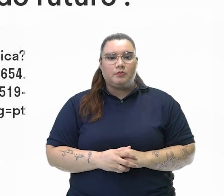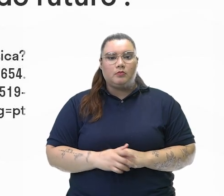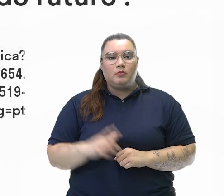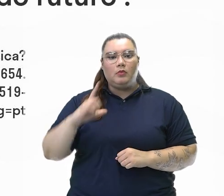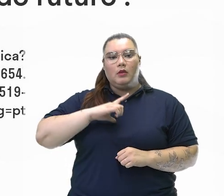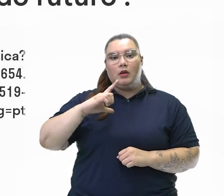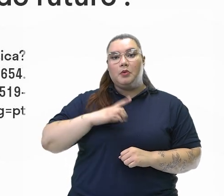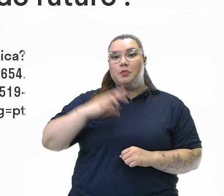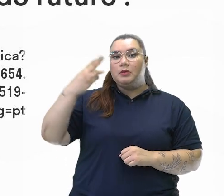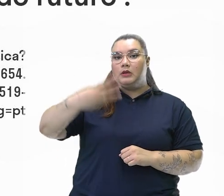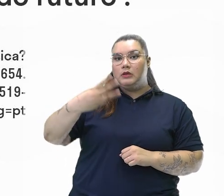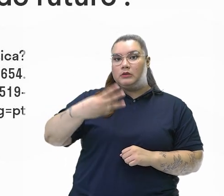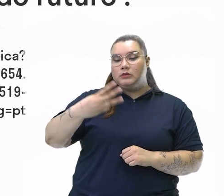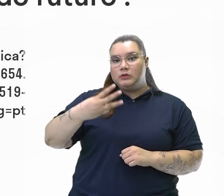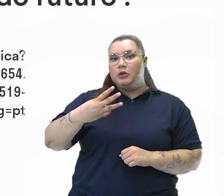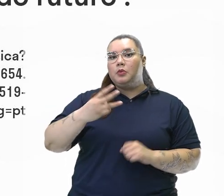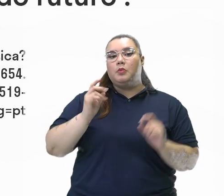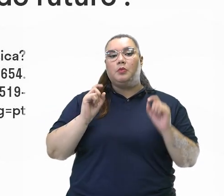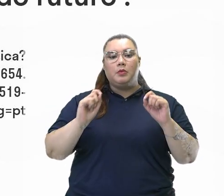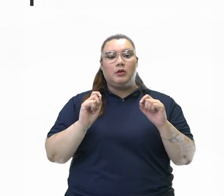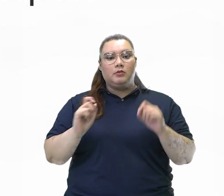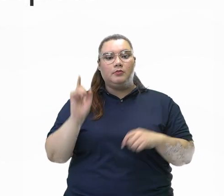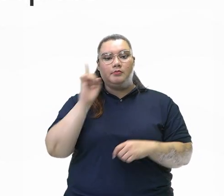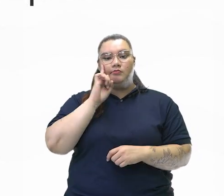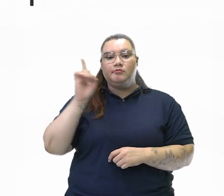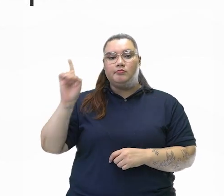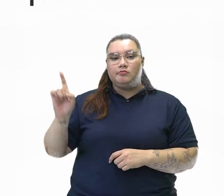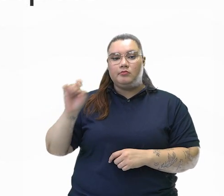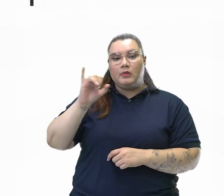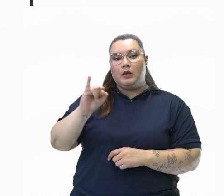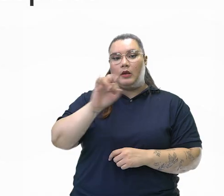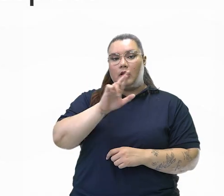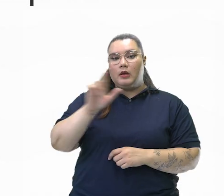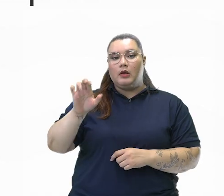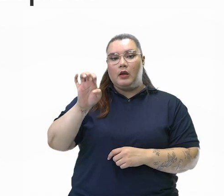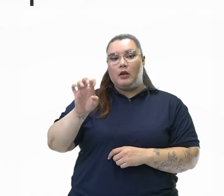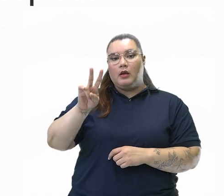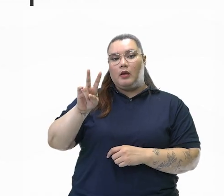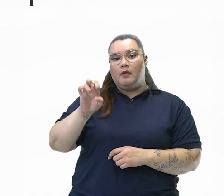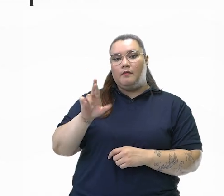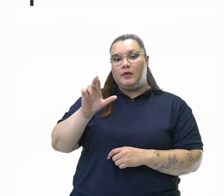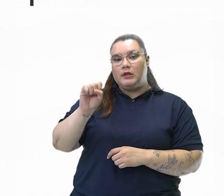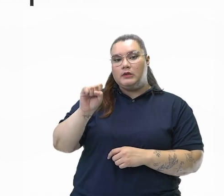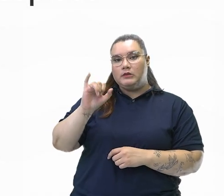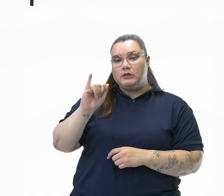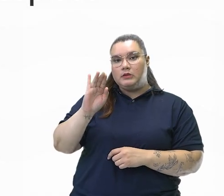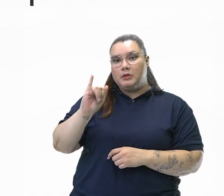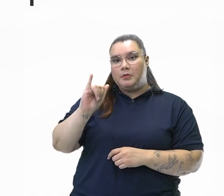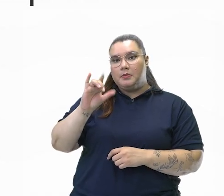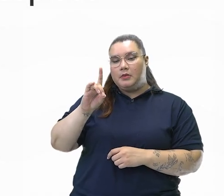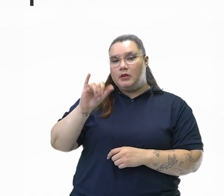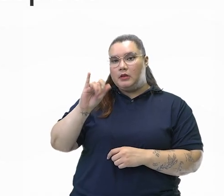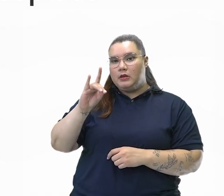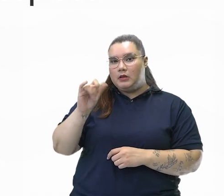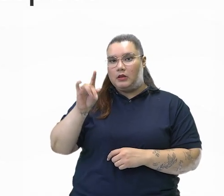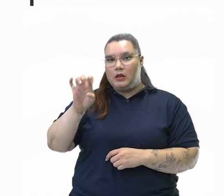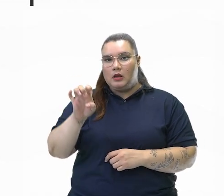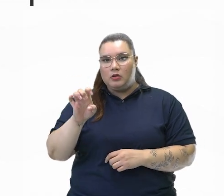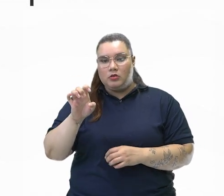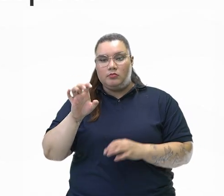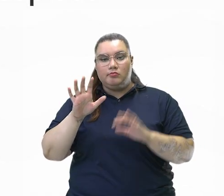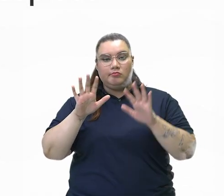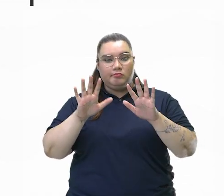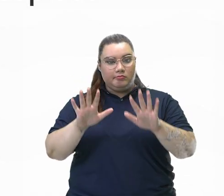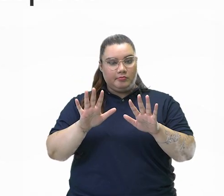Também temos aí um terceiro problema para mostrar a você. A irreversibilidade.